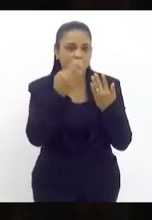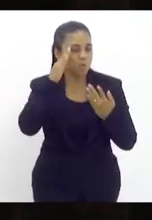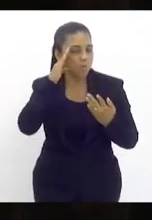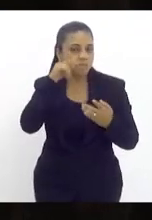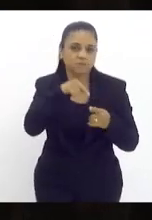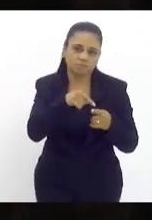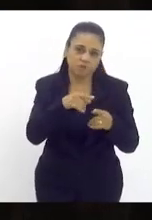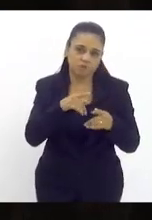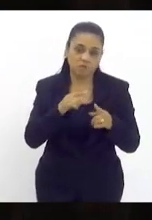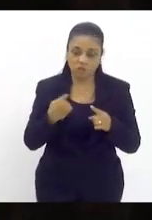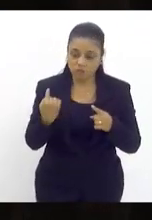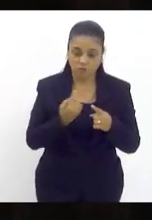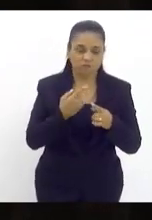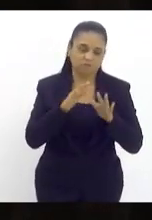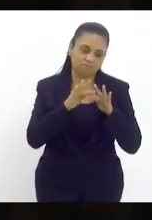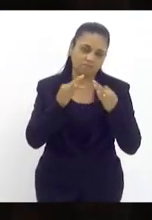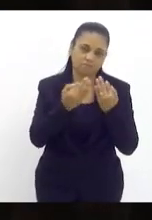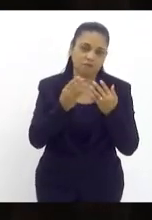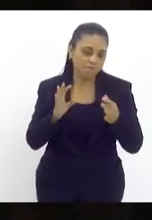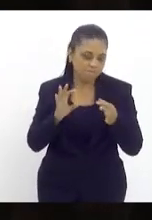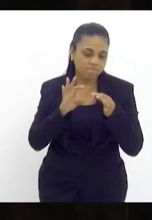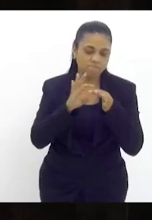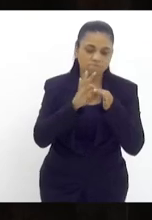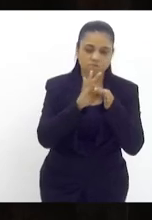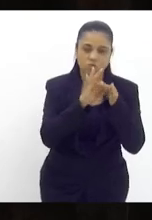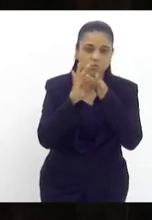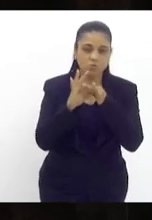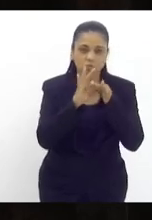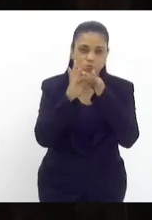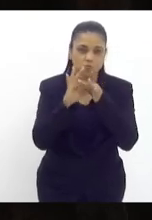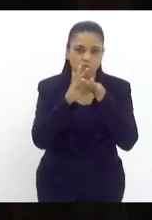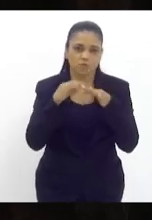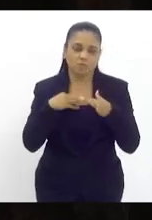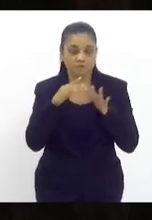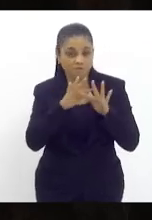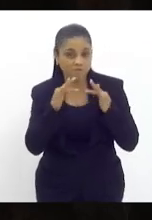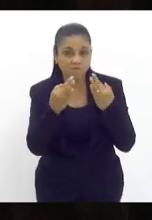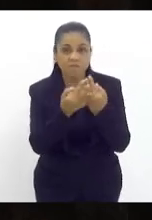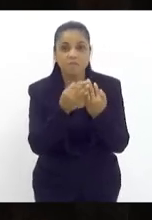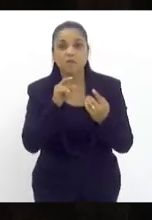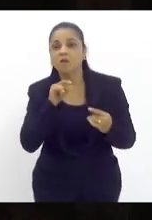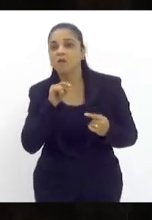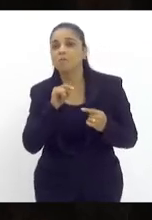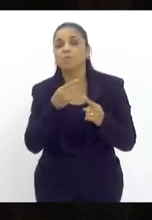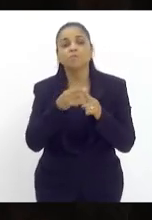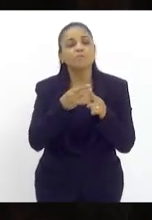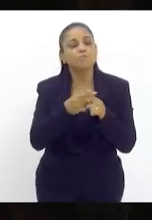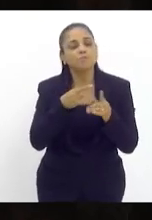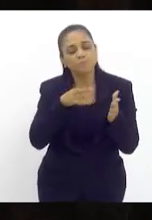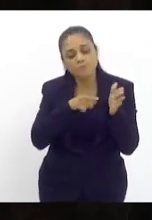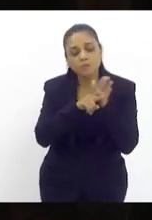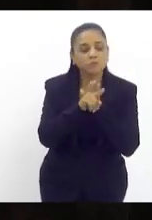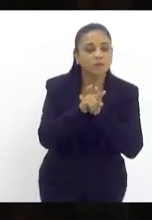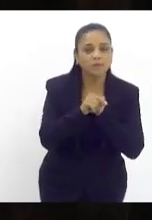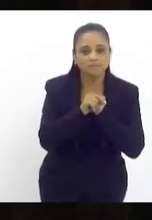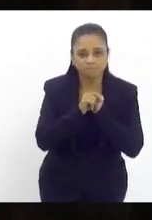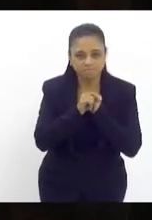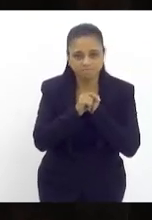nossa família. Qual que é o vínculo fraco da minha família? Onde está meu equilíbrio trabalho-família? Perguntar, não